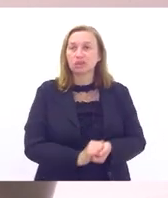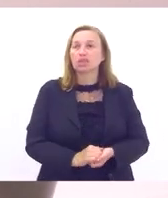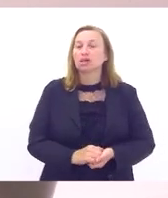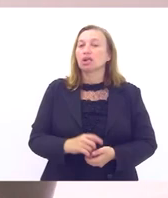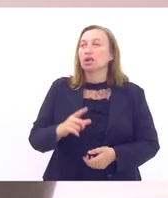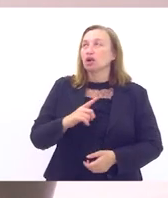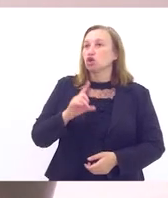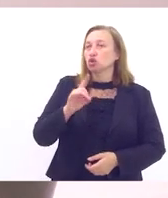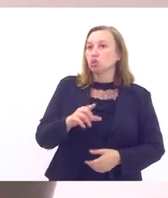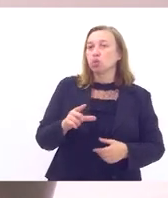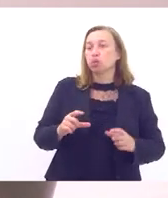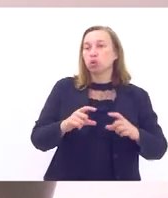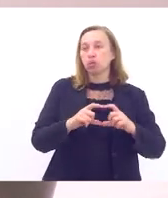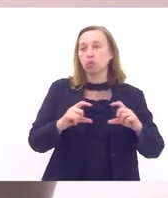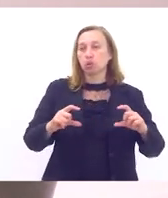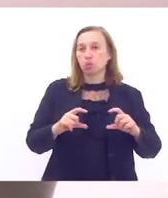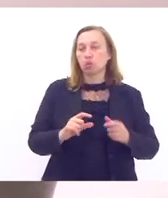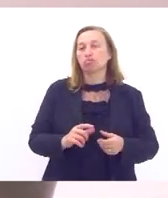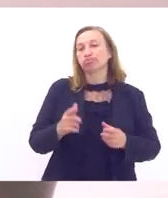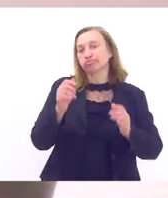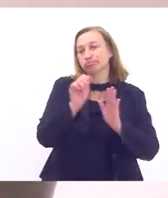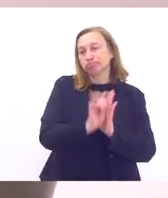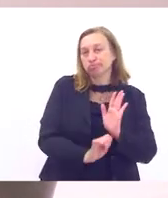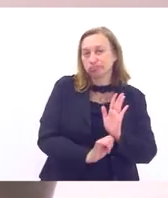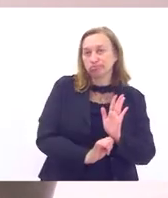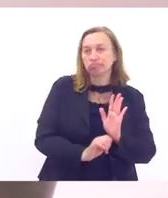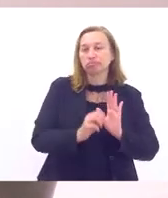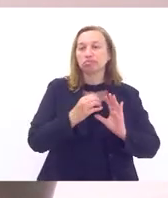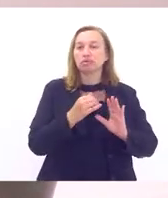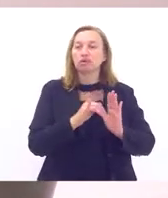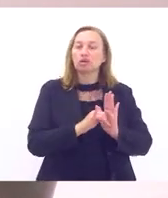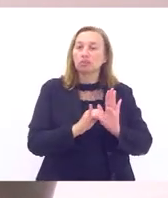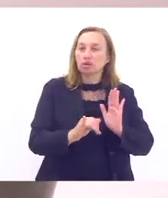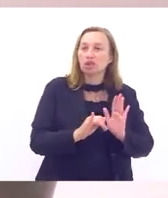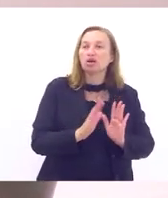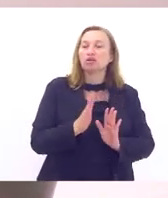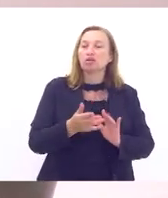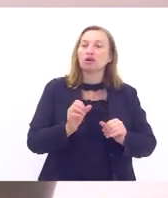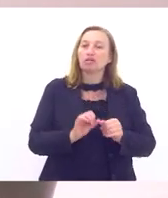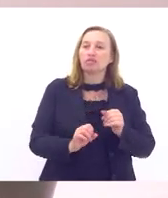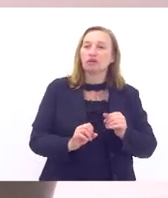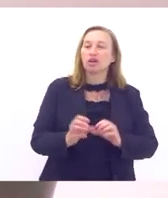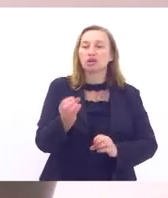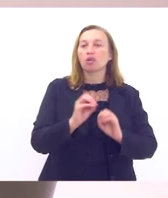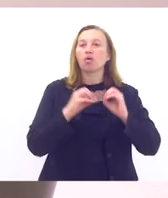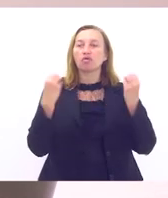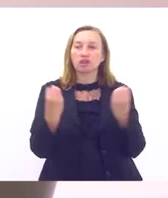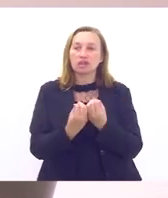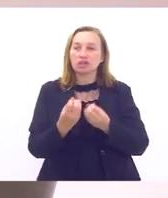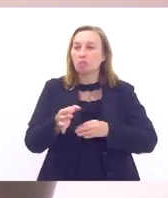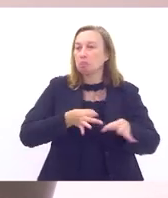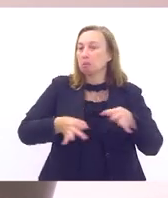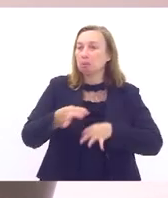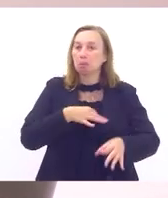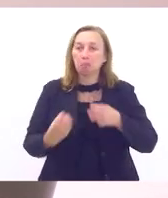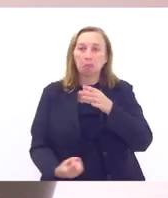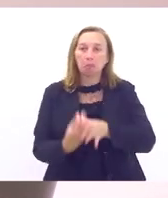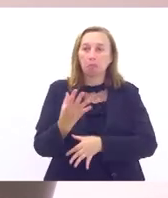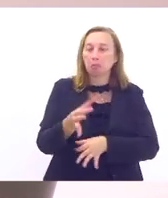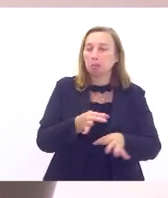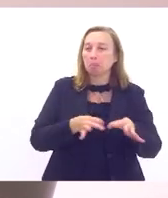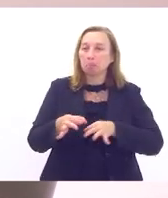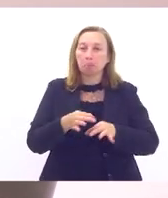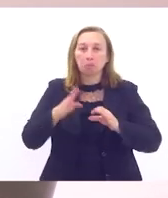parágrafo somente, né, do relatório publicado. Foi realizada a oficina de planejamento para a construção de um plano de